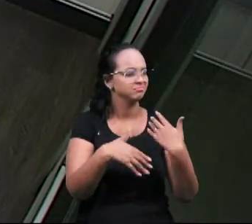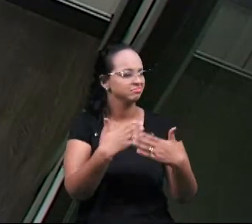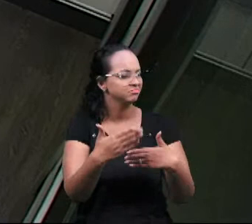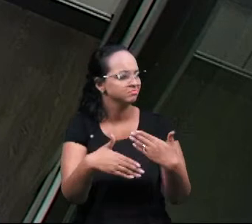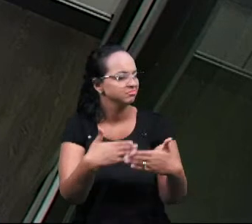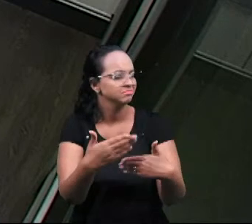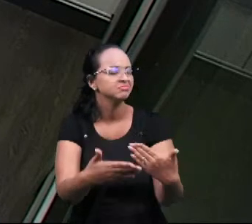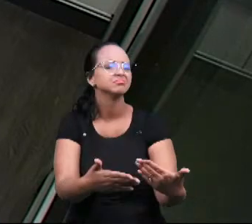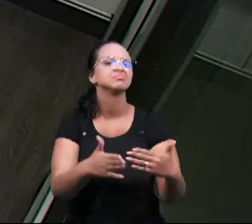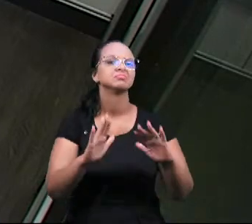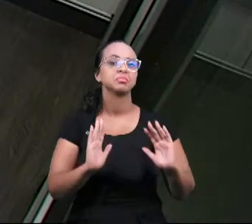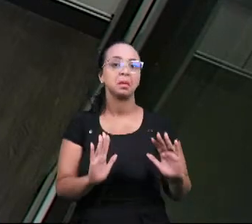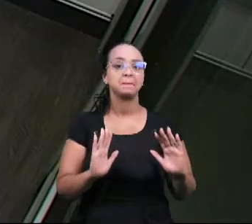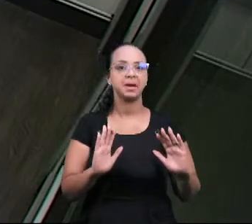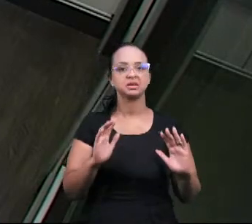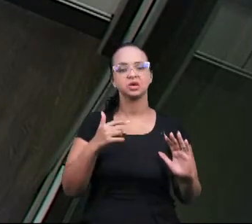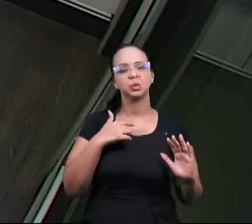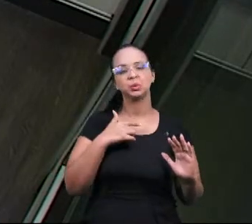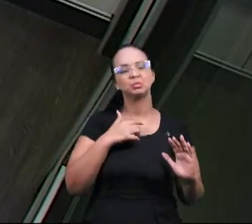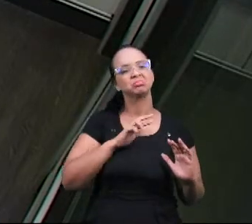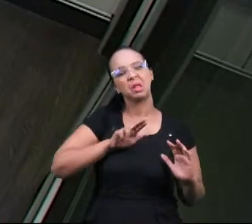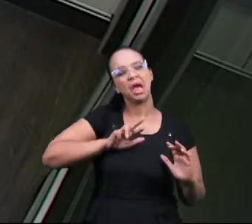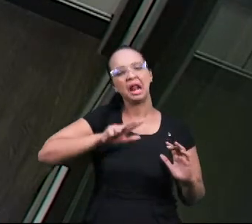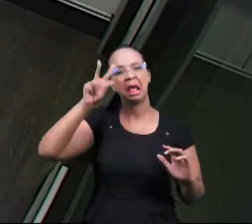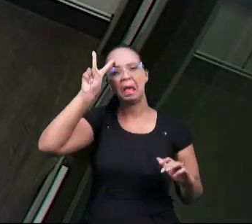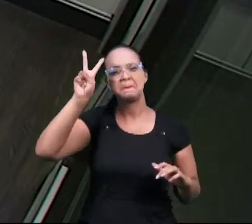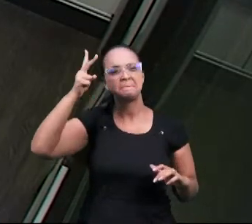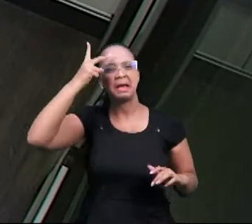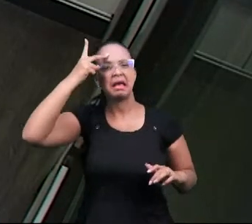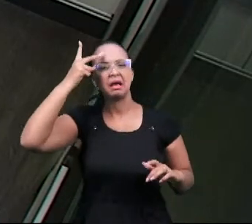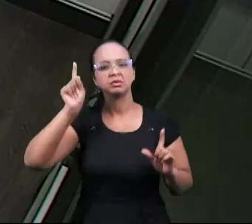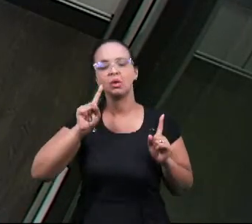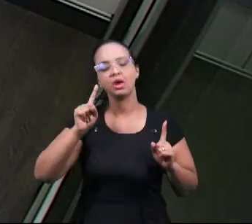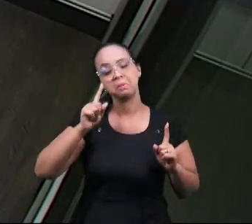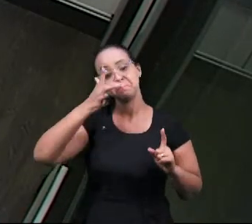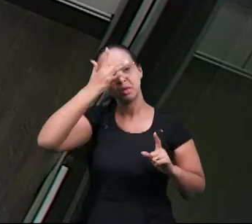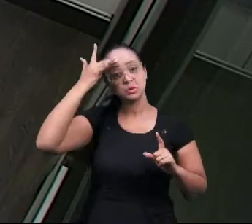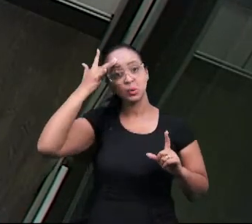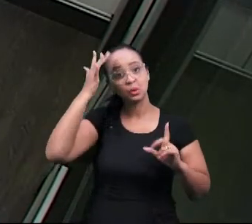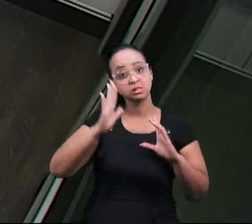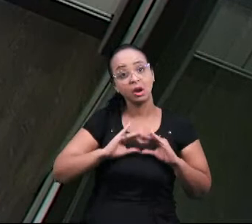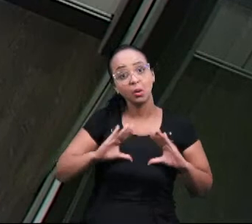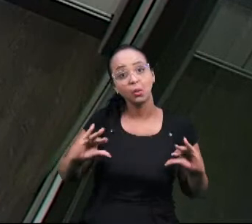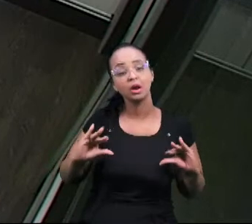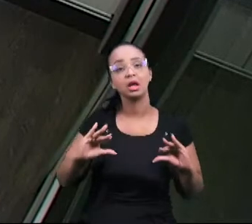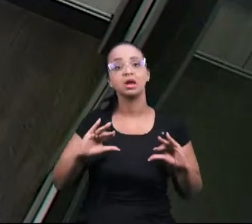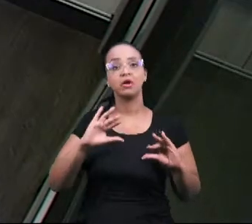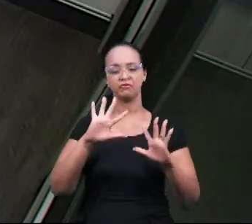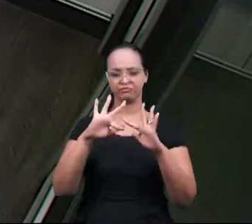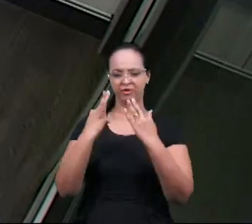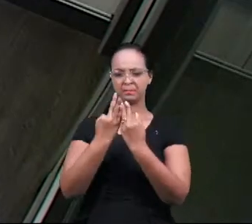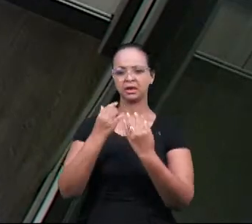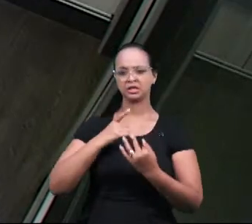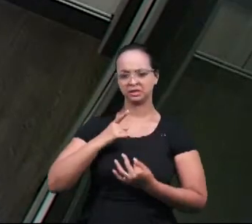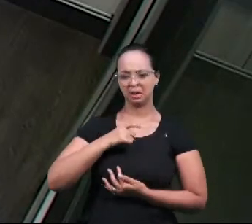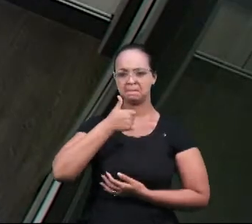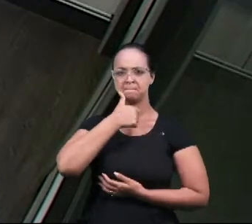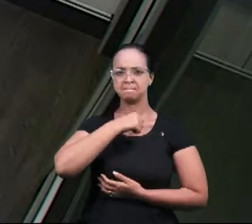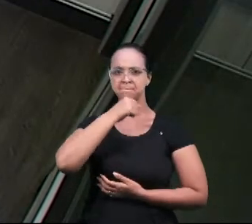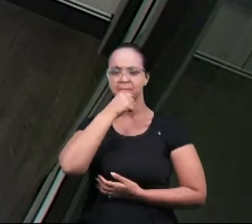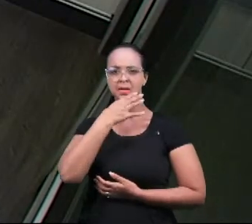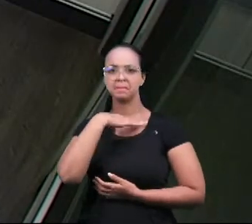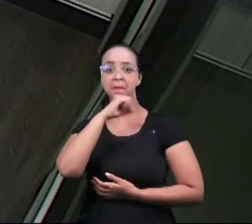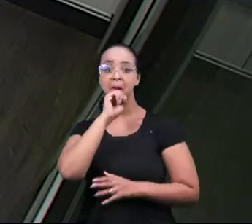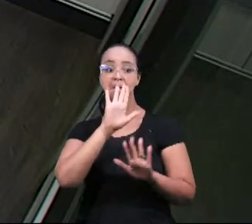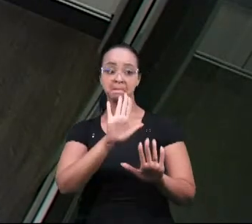nos descaracterizando. Mas eu não tinha, assim, nenhuma... Era uma pessoa tranquila, minha família, uma família estruturada, pai, mãe, meu pai já tinha